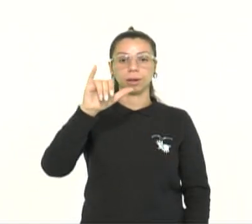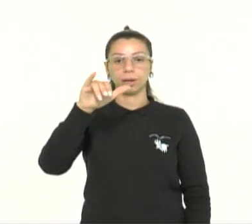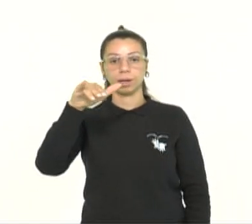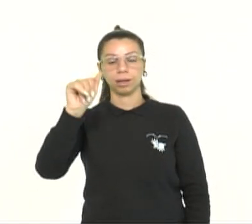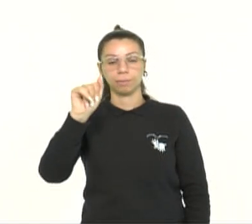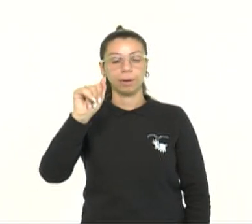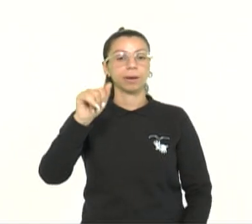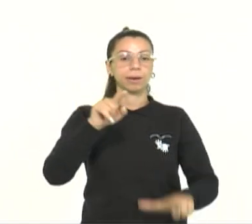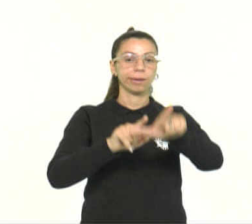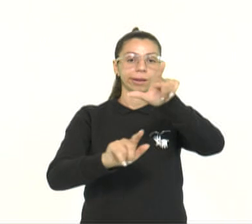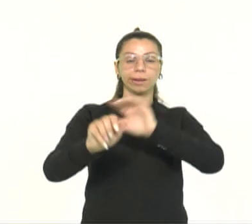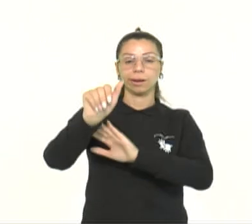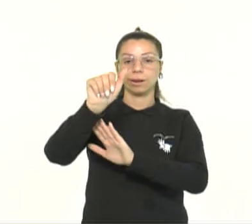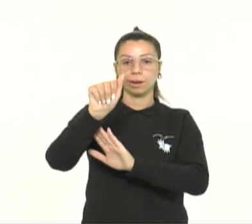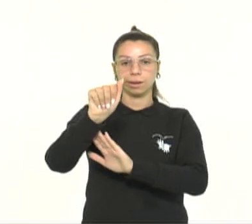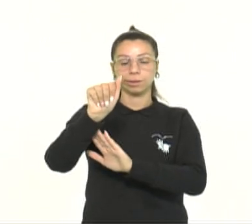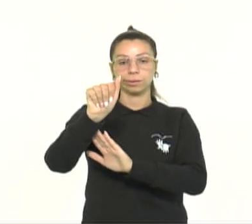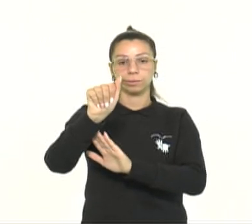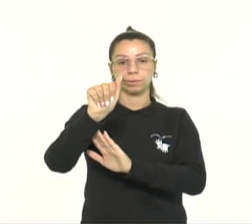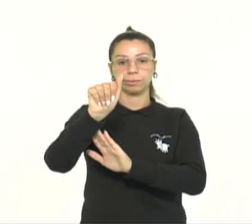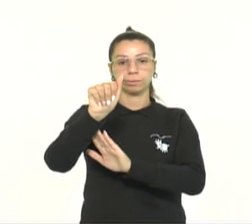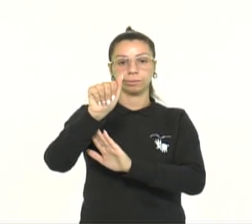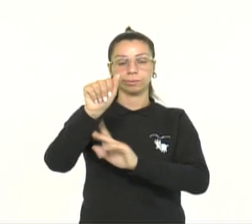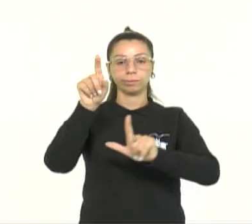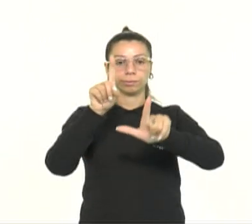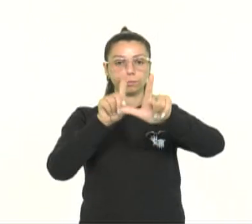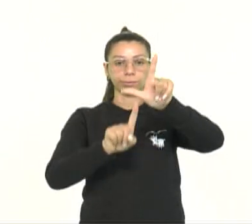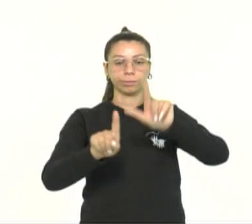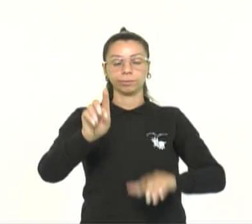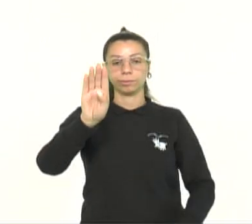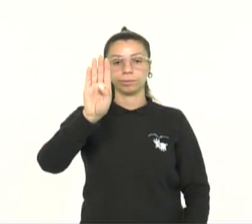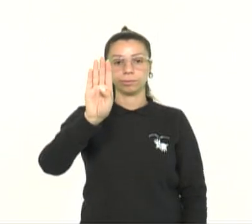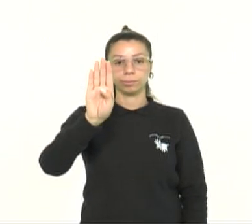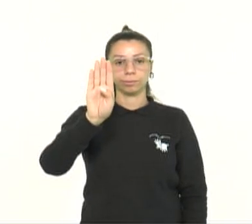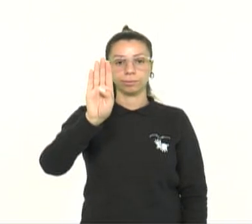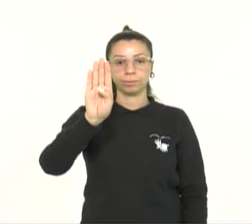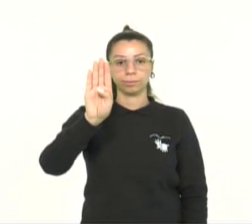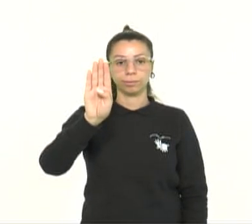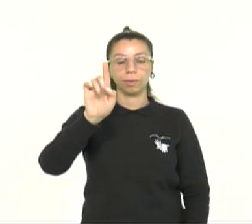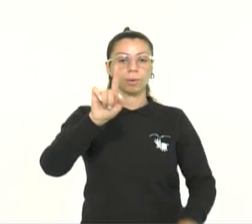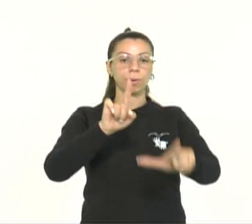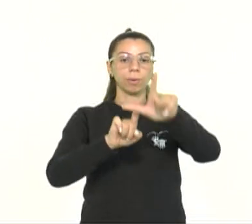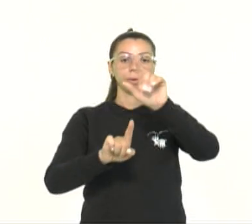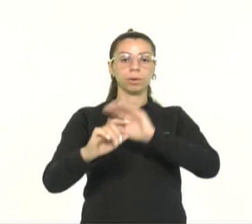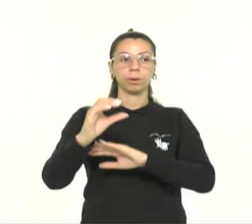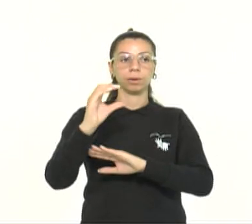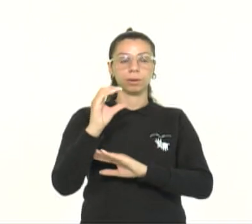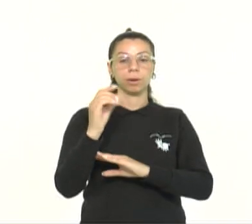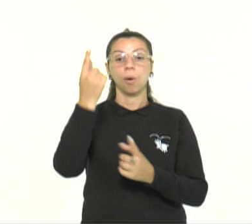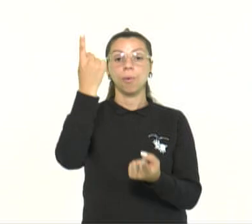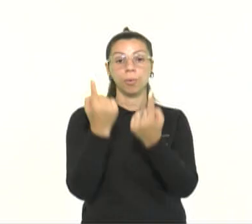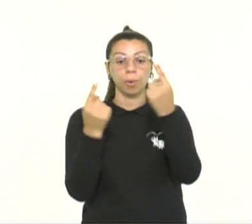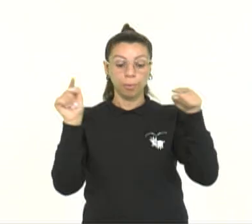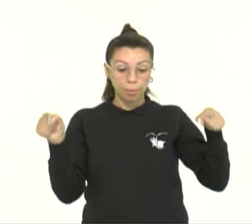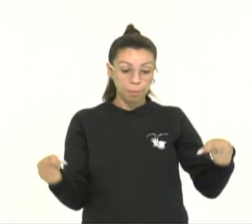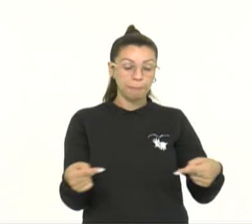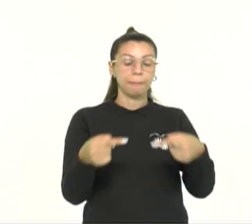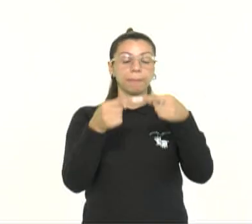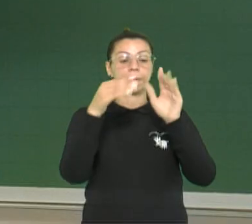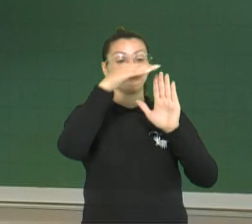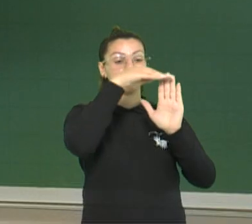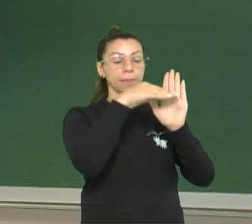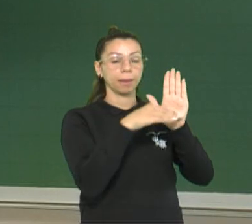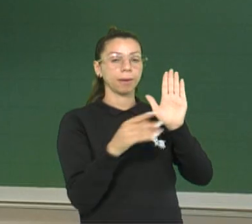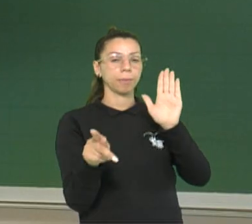e Laninha. Letra B, temperatura e pressão. Ou letra C, latitude e altitude?